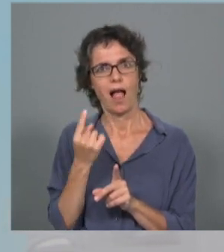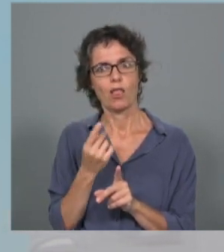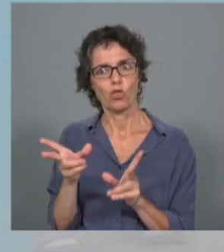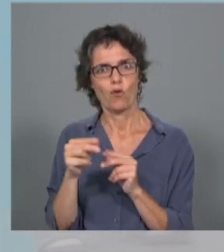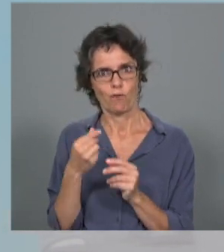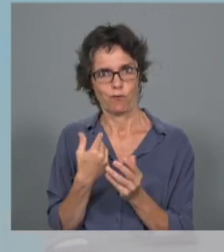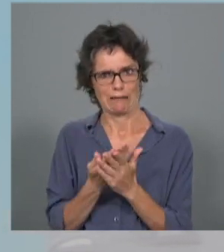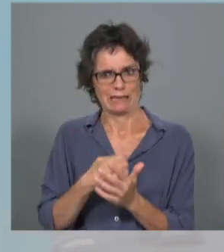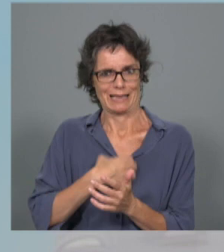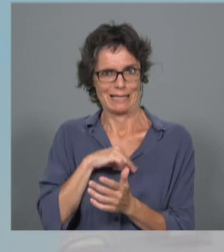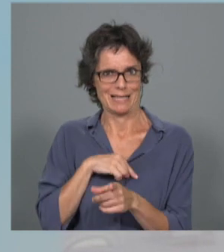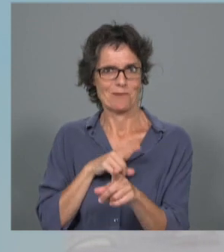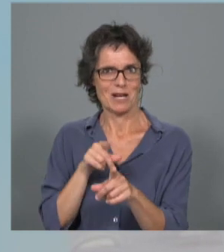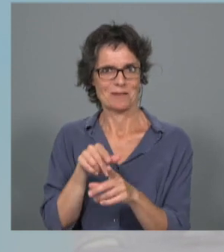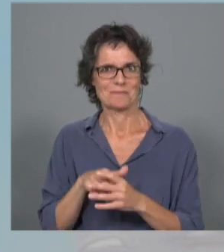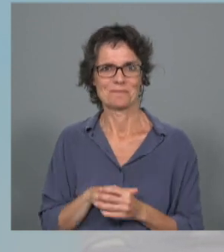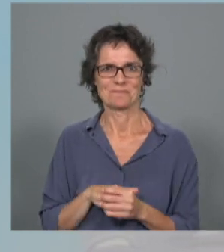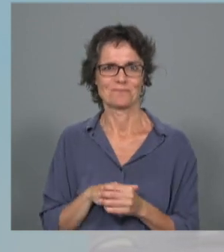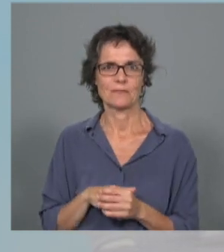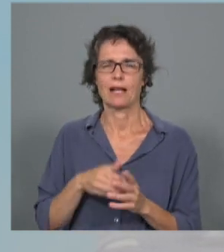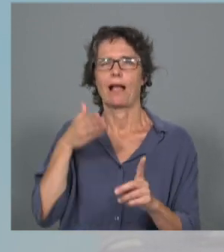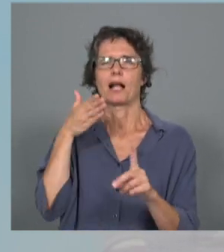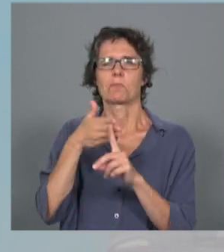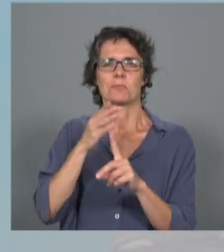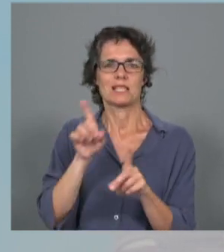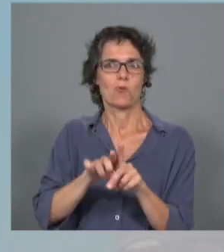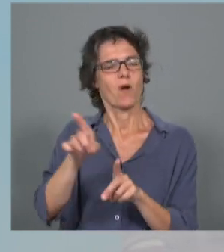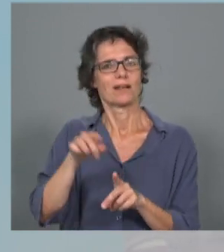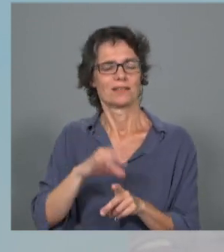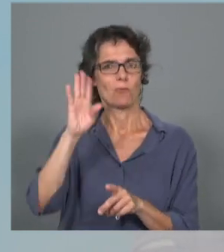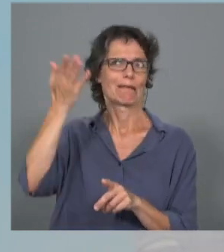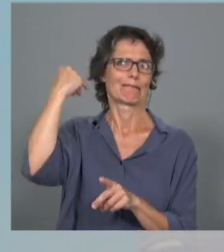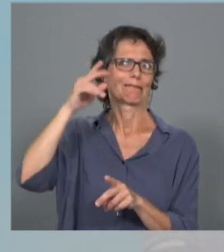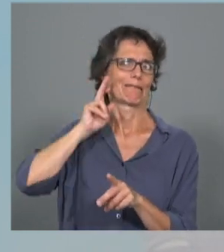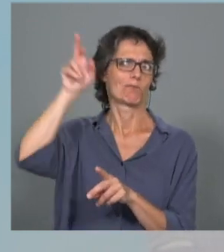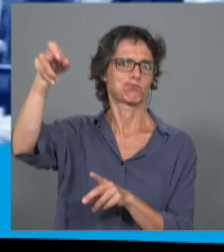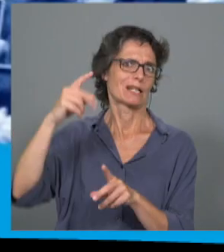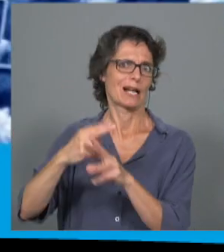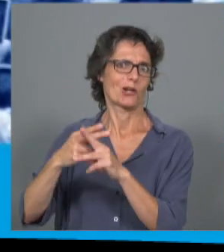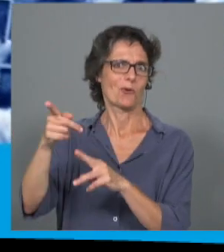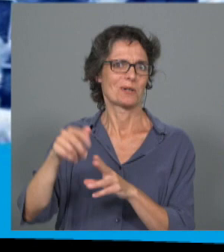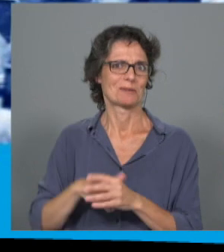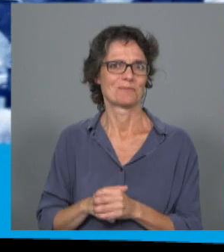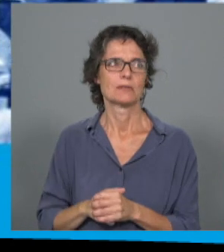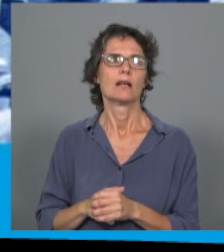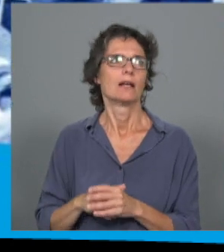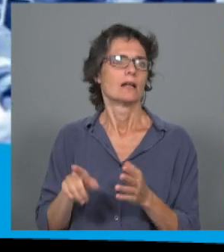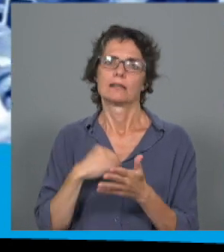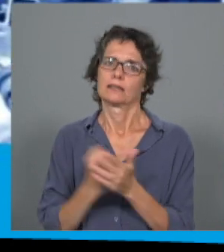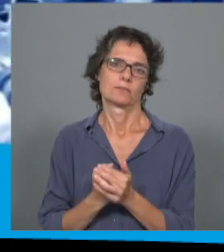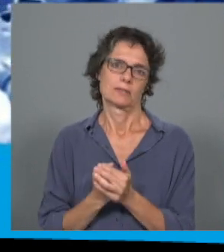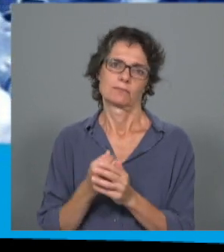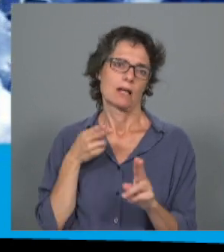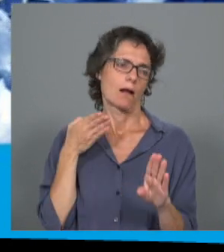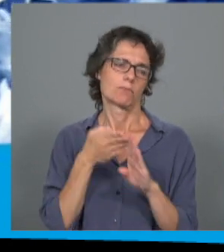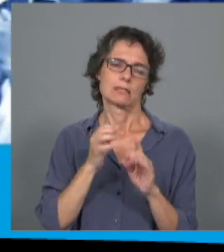espírito? Voltamos àquele espírito de missão com que partiu para Roma. Sempre com o espírito de missão, sempre com o espírito de ver aí